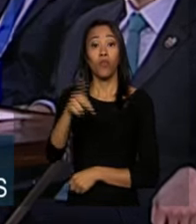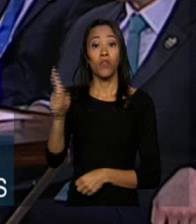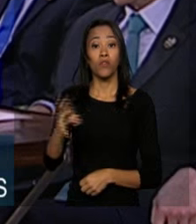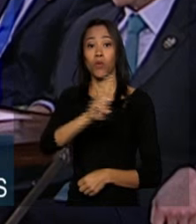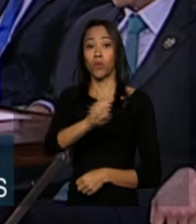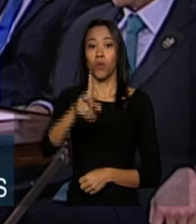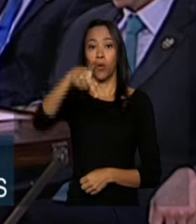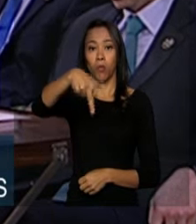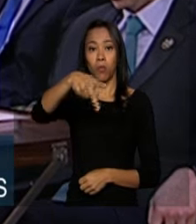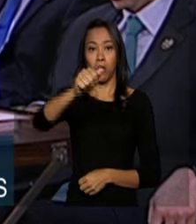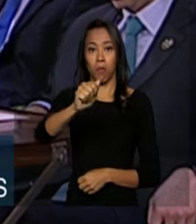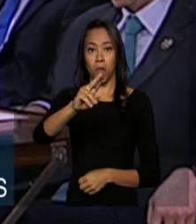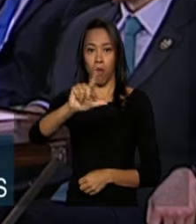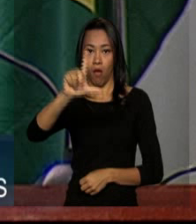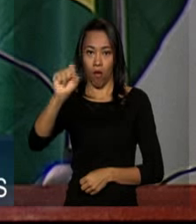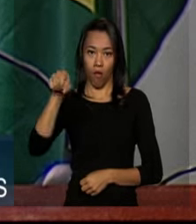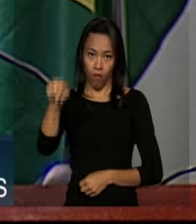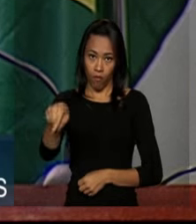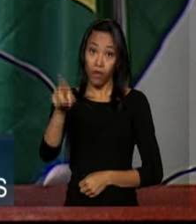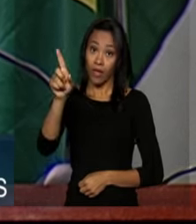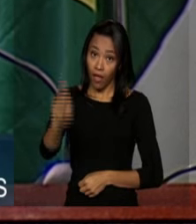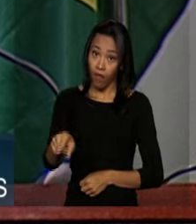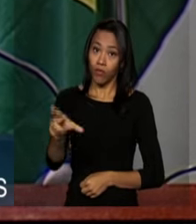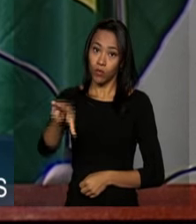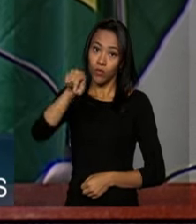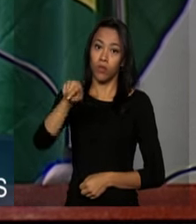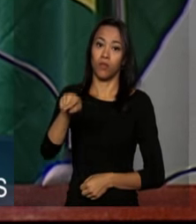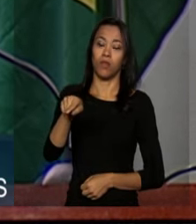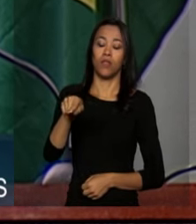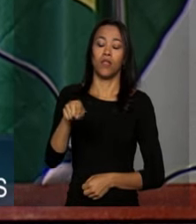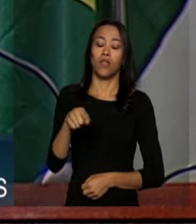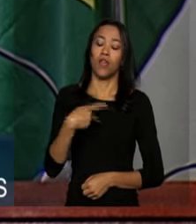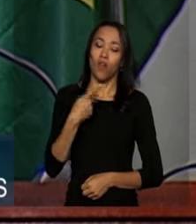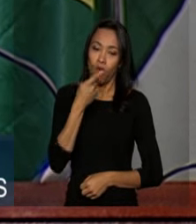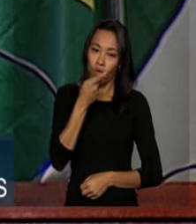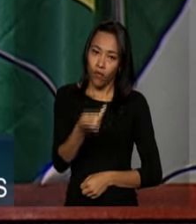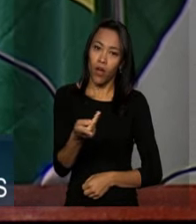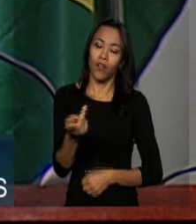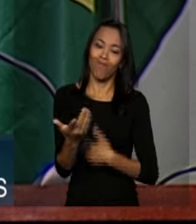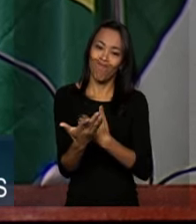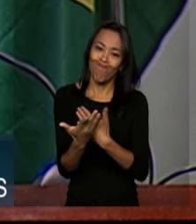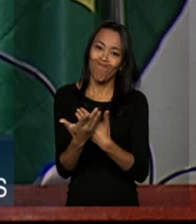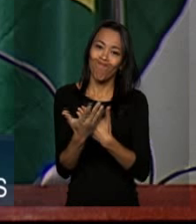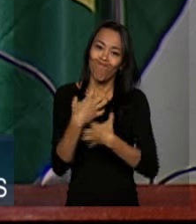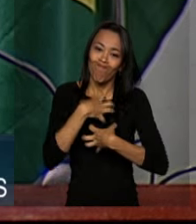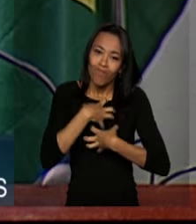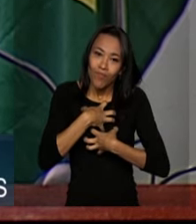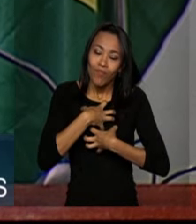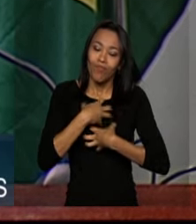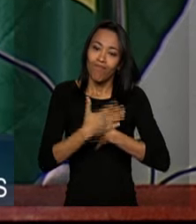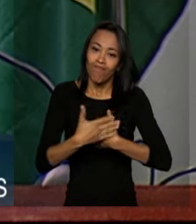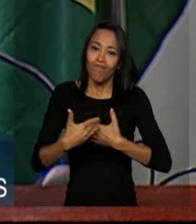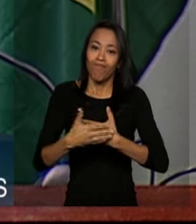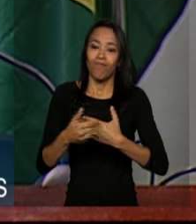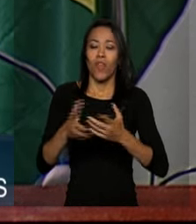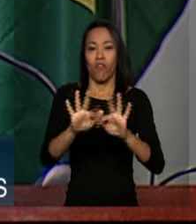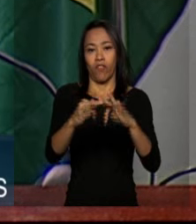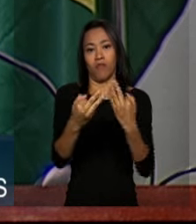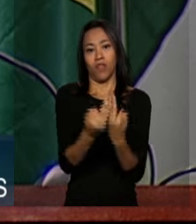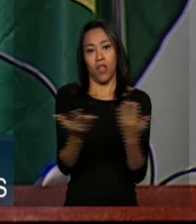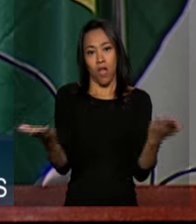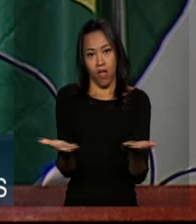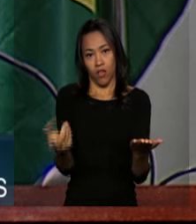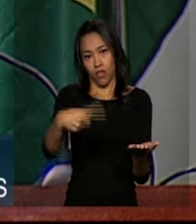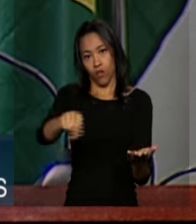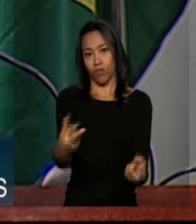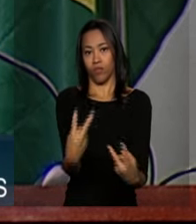Paulo Tavares Coll como seu patrono. Transmito minhas condolências a seus familiares que hoje nos